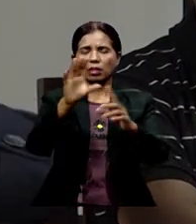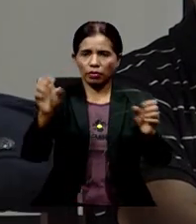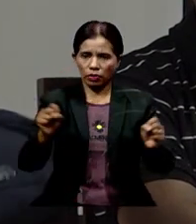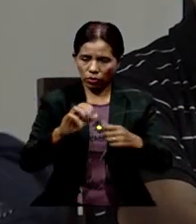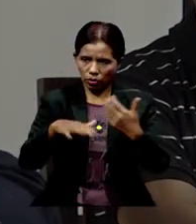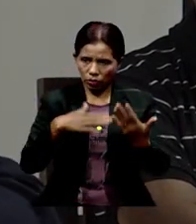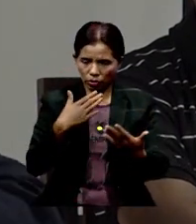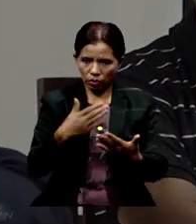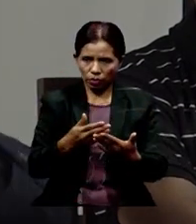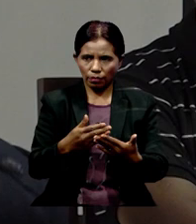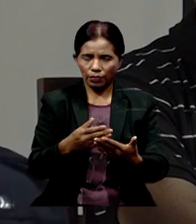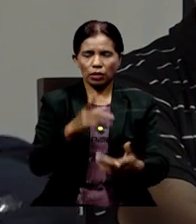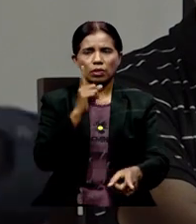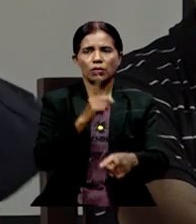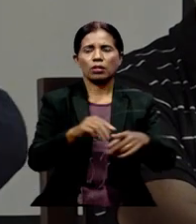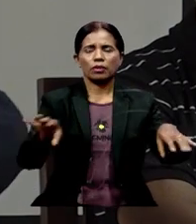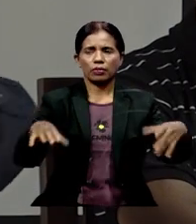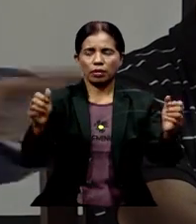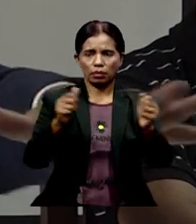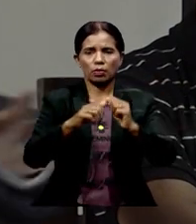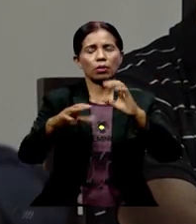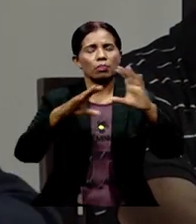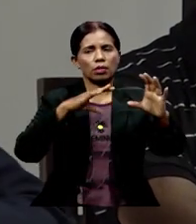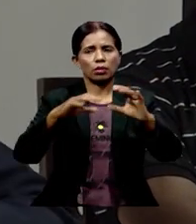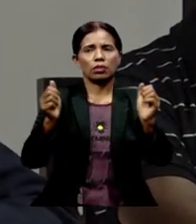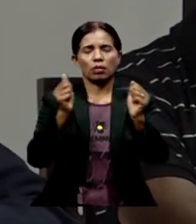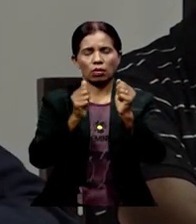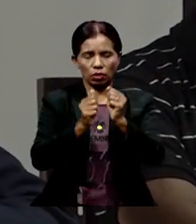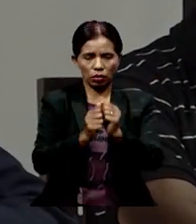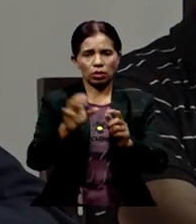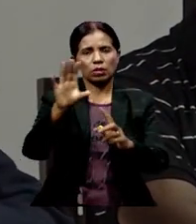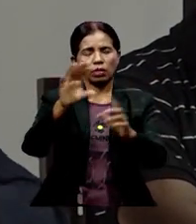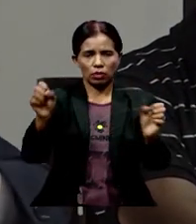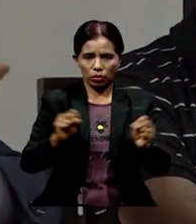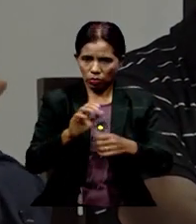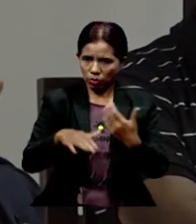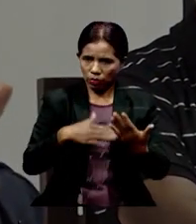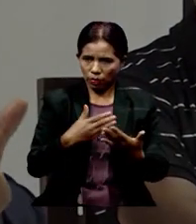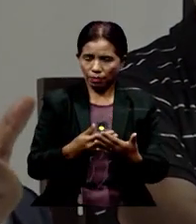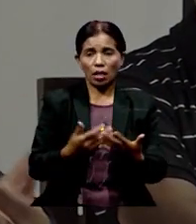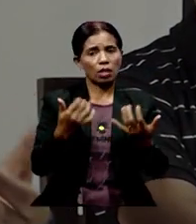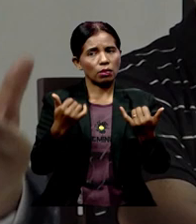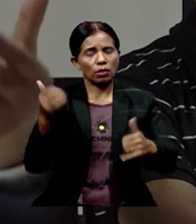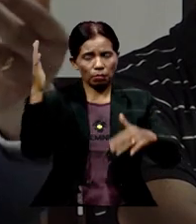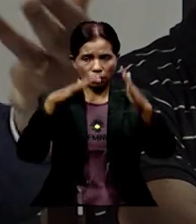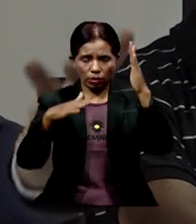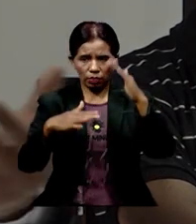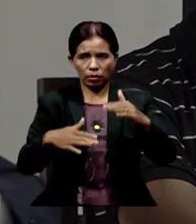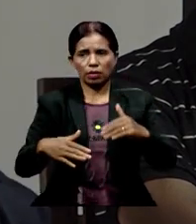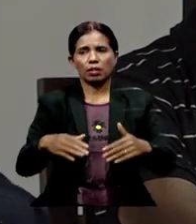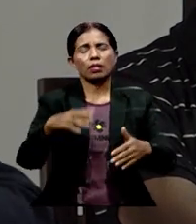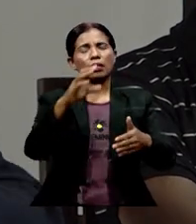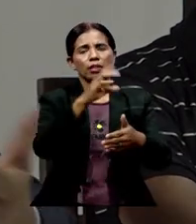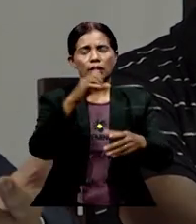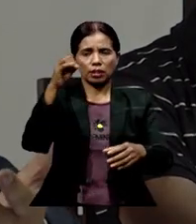claro, coordenação, comunicação tem que rol liderança comunitária nele. Agora problema nessa tinta, boa ser